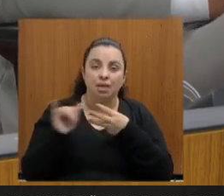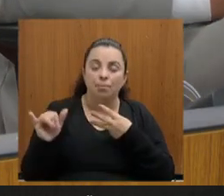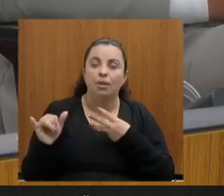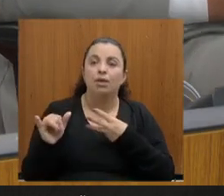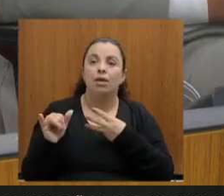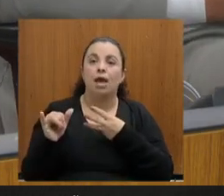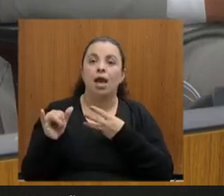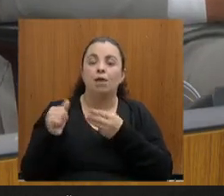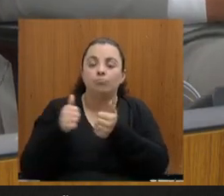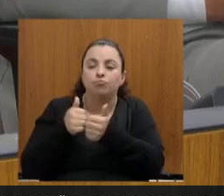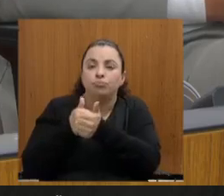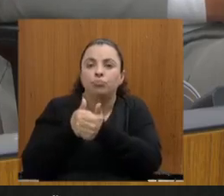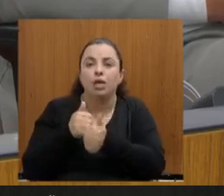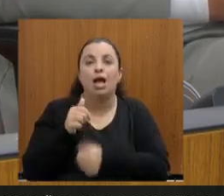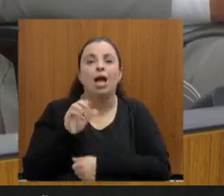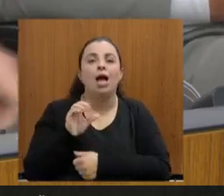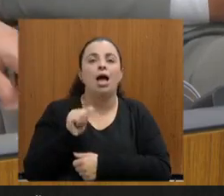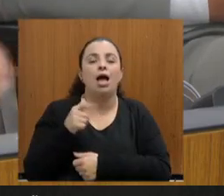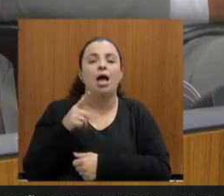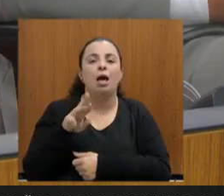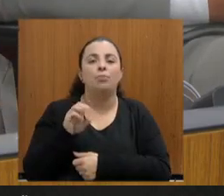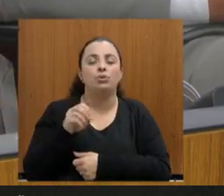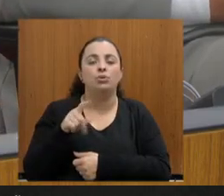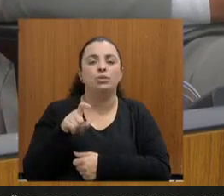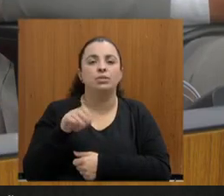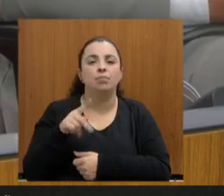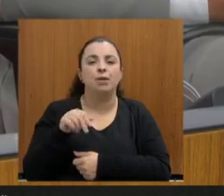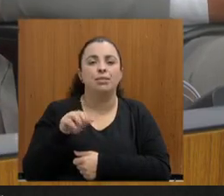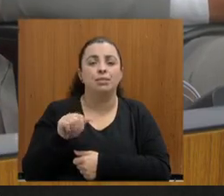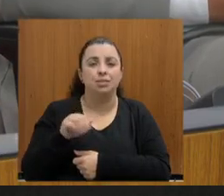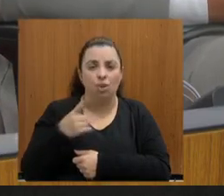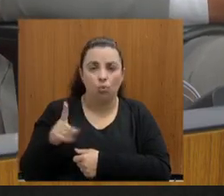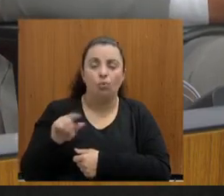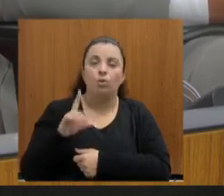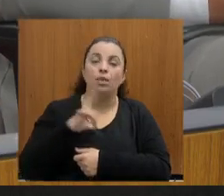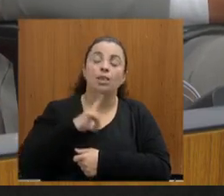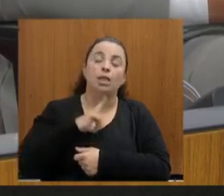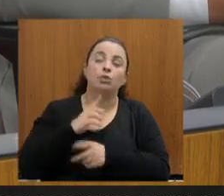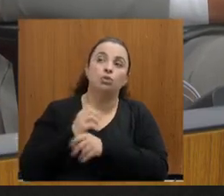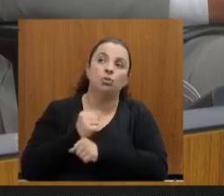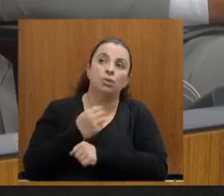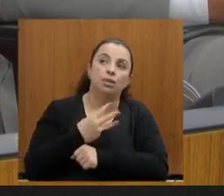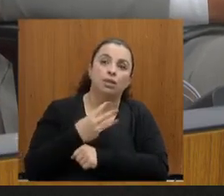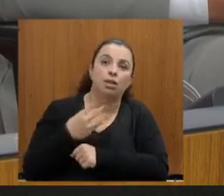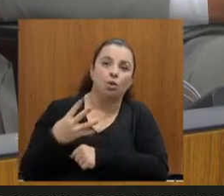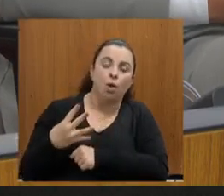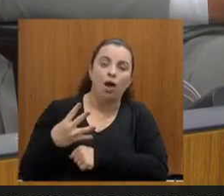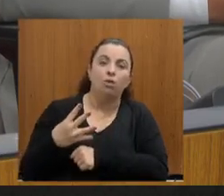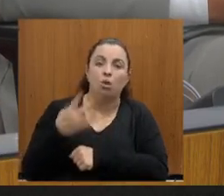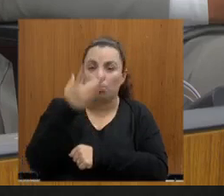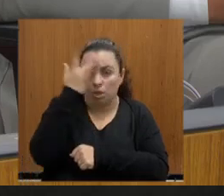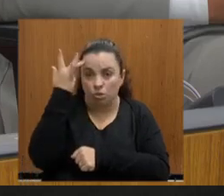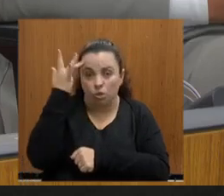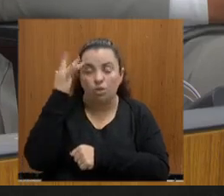agentes de relacionamento divididos em todas as regionais do estado da enorme então é